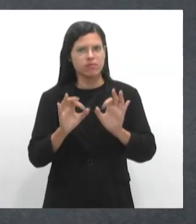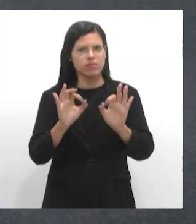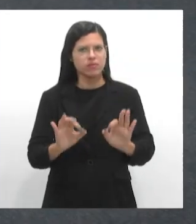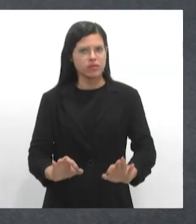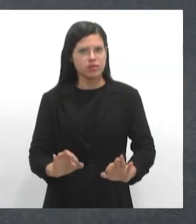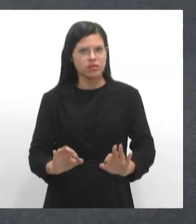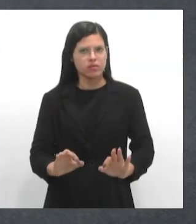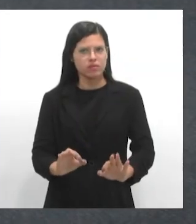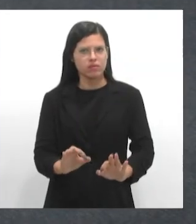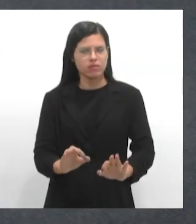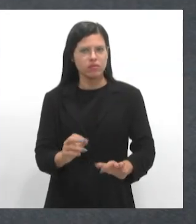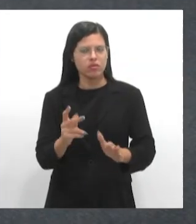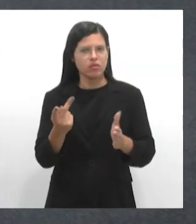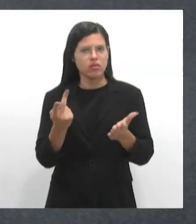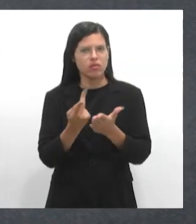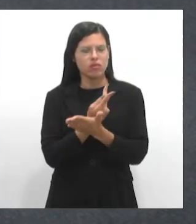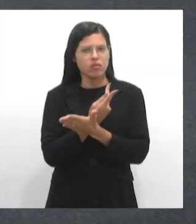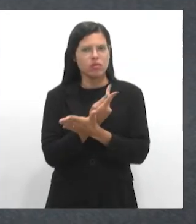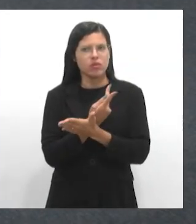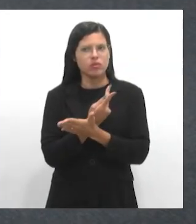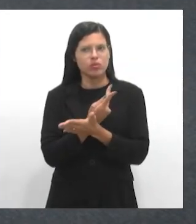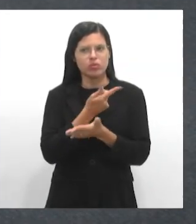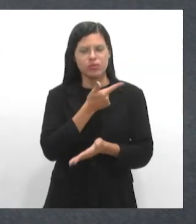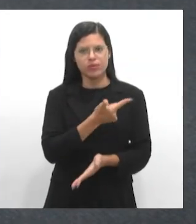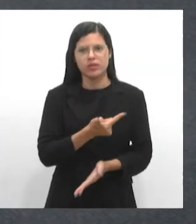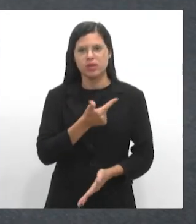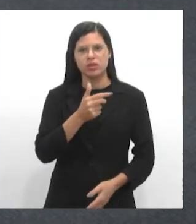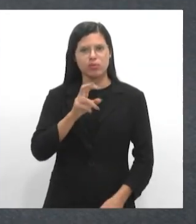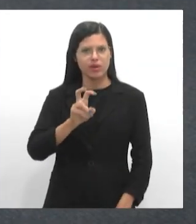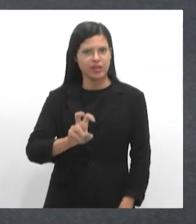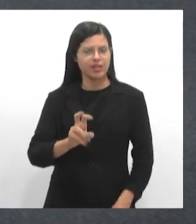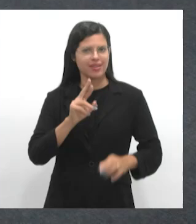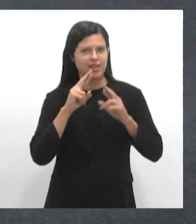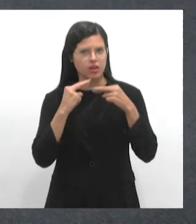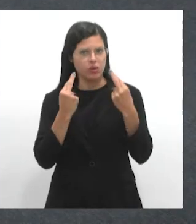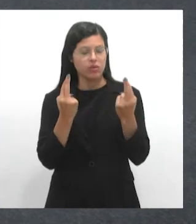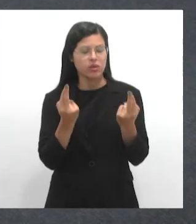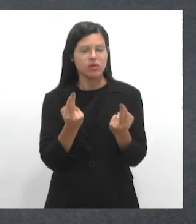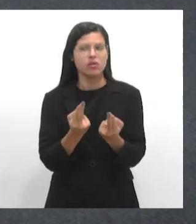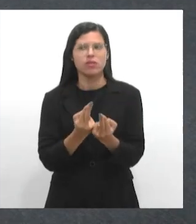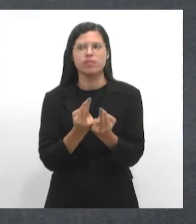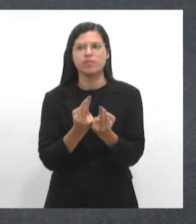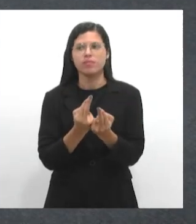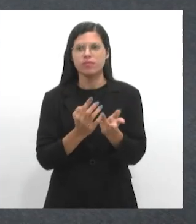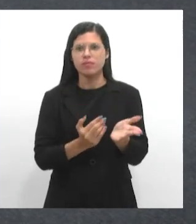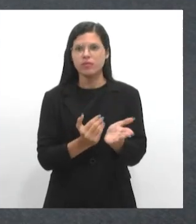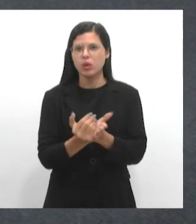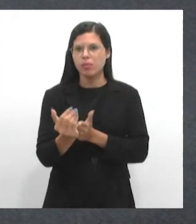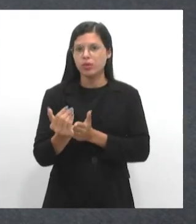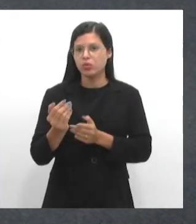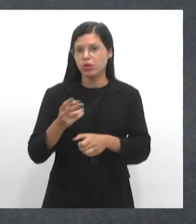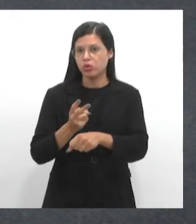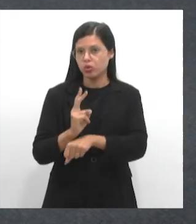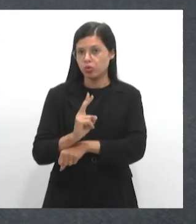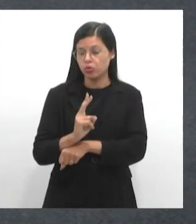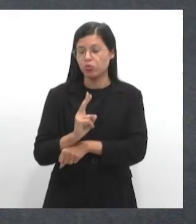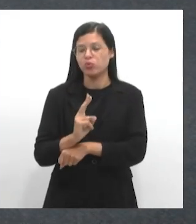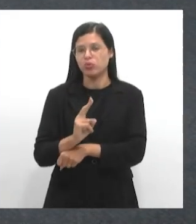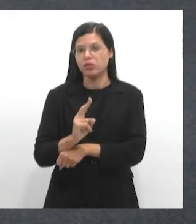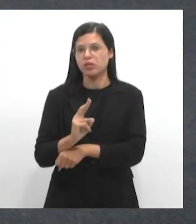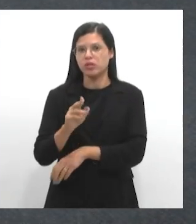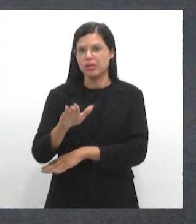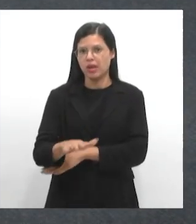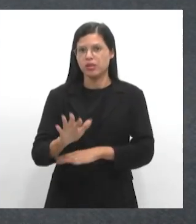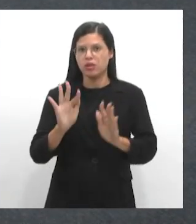exatidão o ocorrido na 25ª sessão ordinária, que, iniciada às 14 horas,